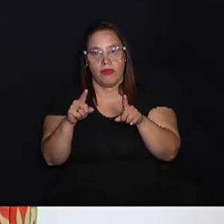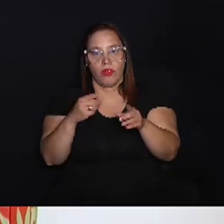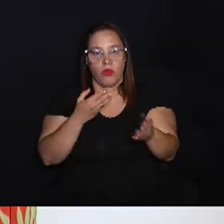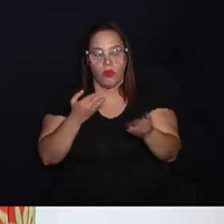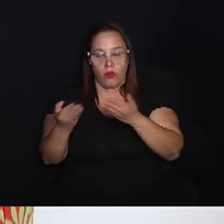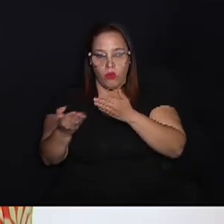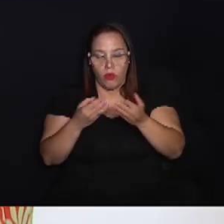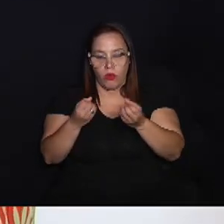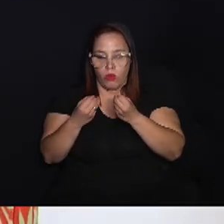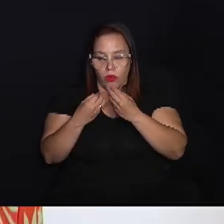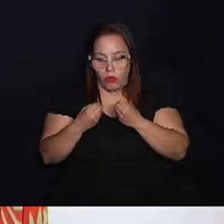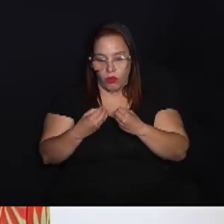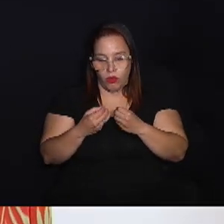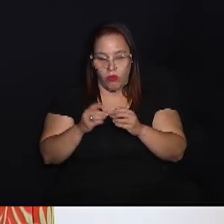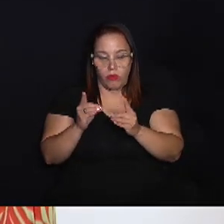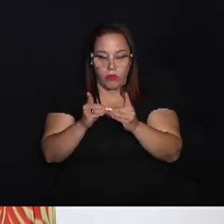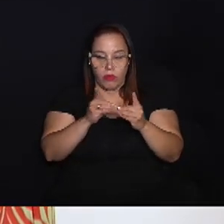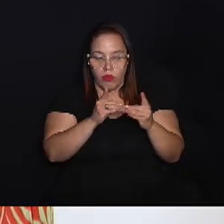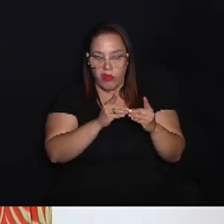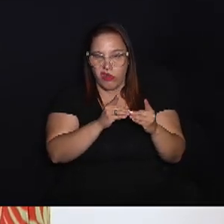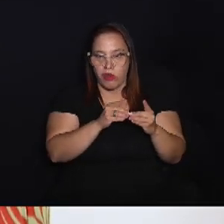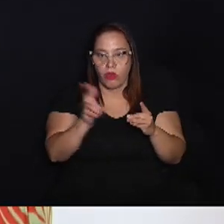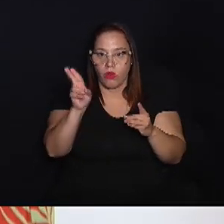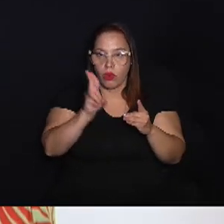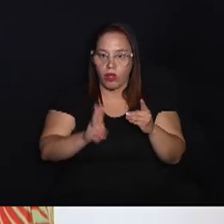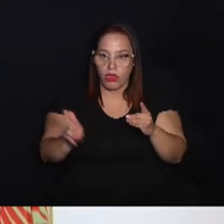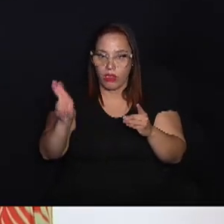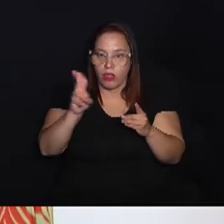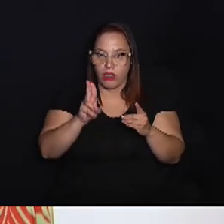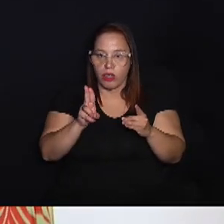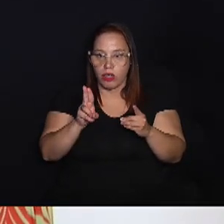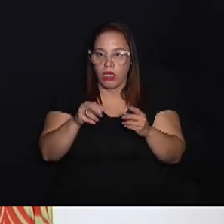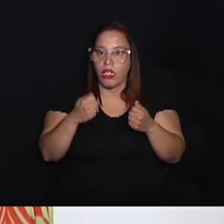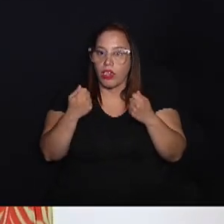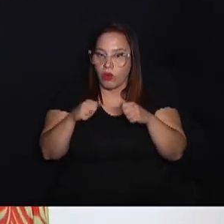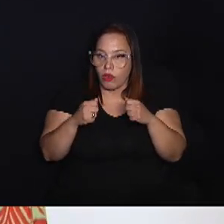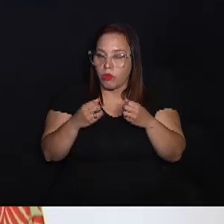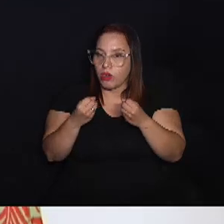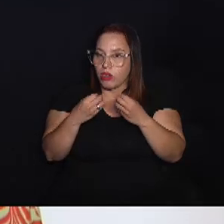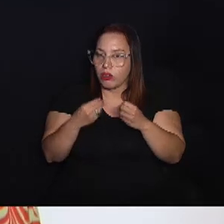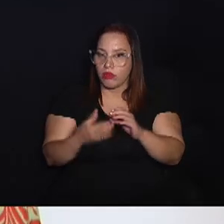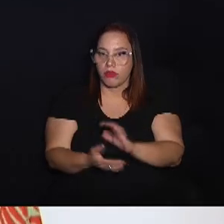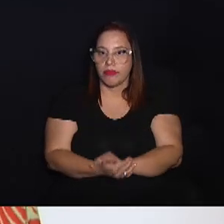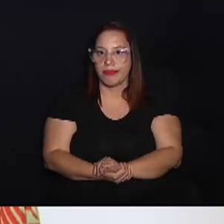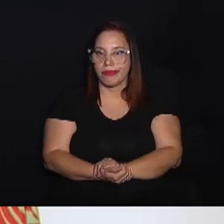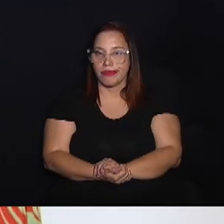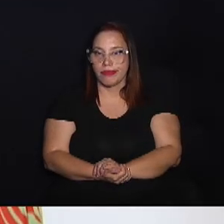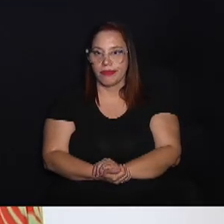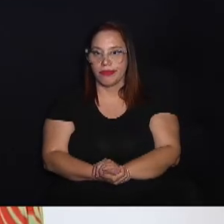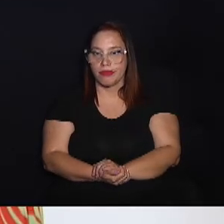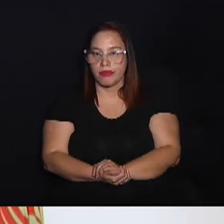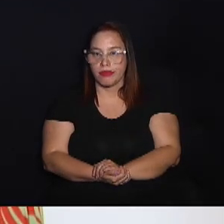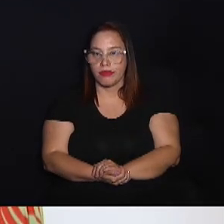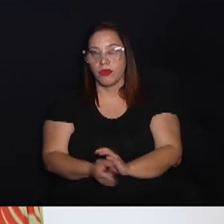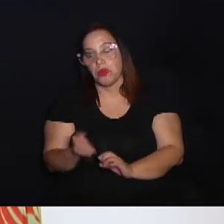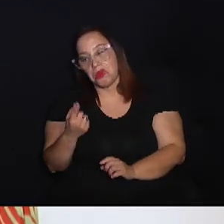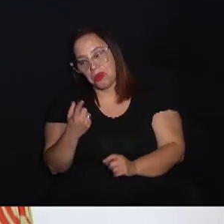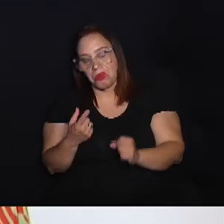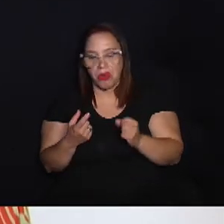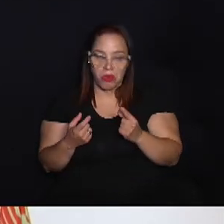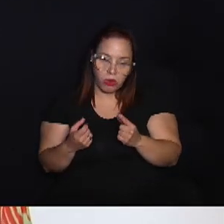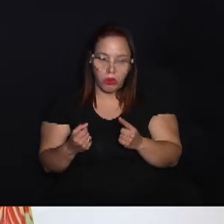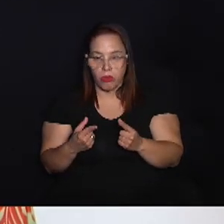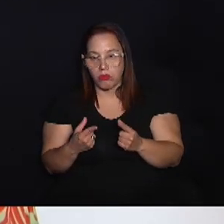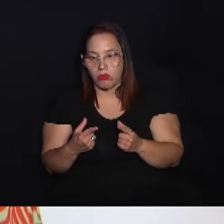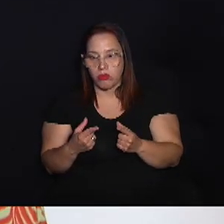da informação, o atendimento ao usuário, aquele que precisa da informação, isso está sendo feito de alguma maneira.